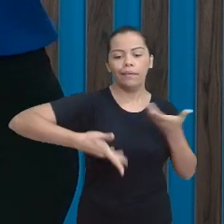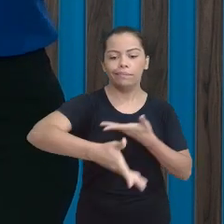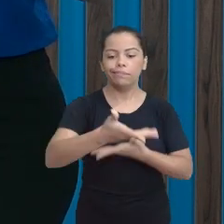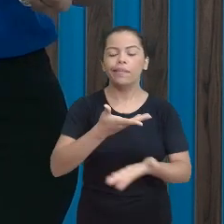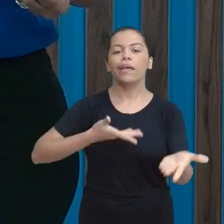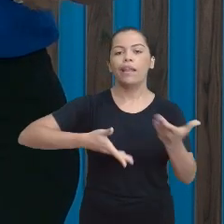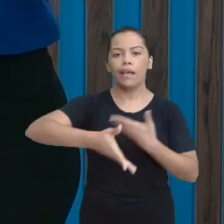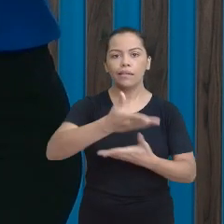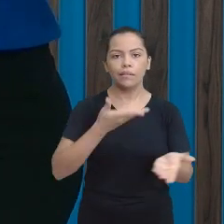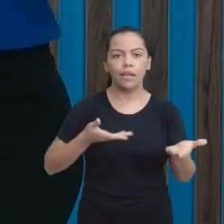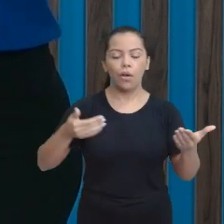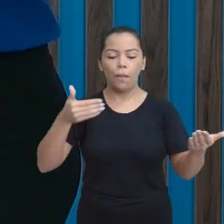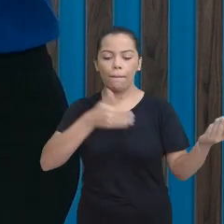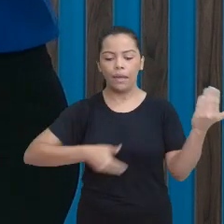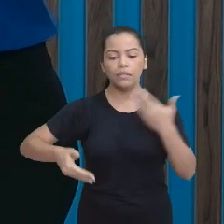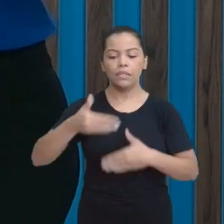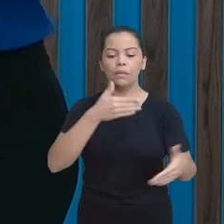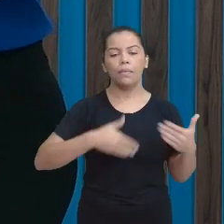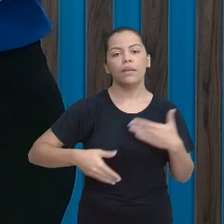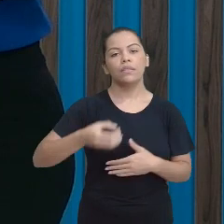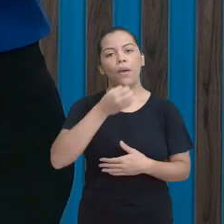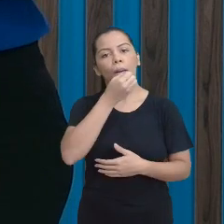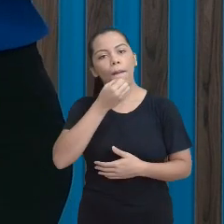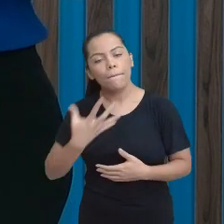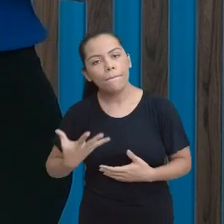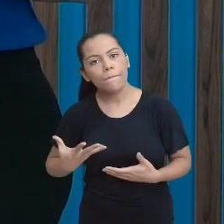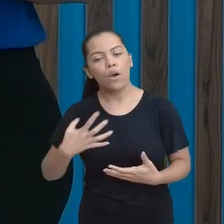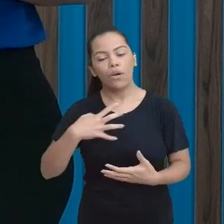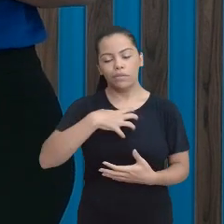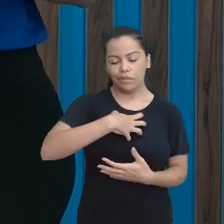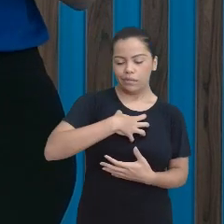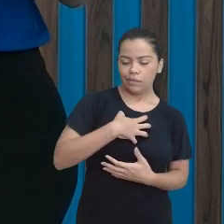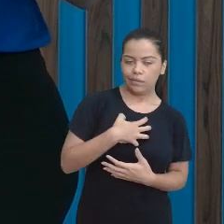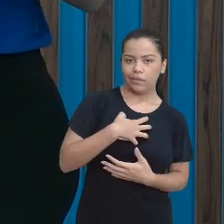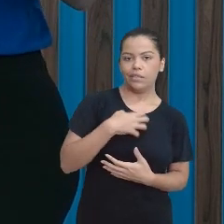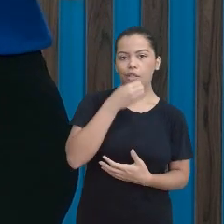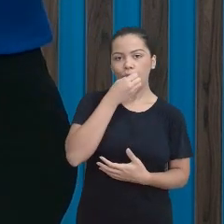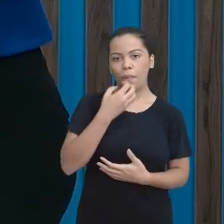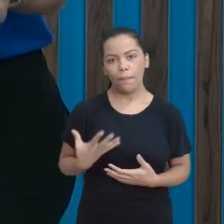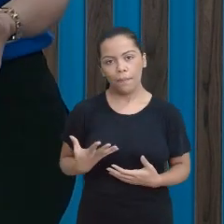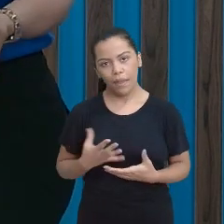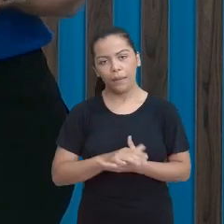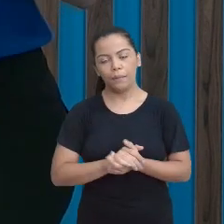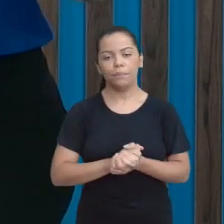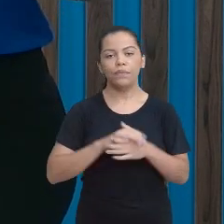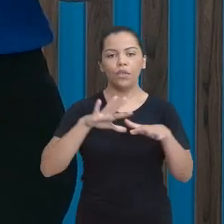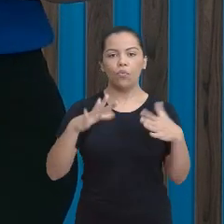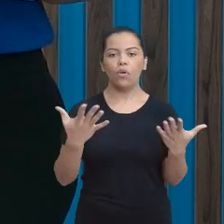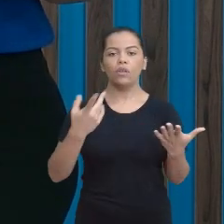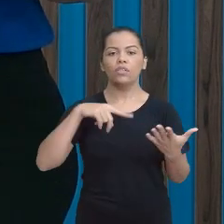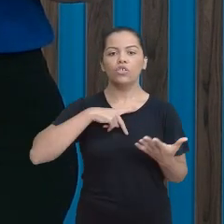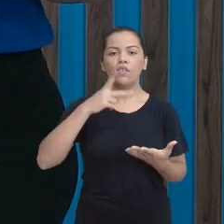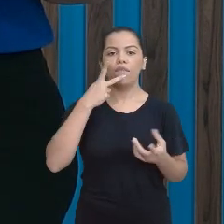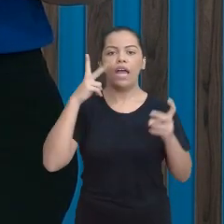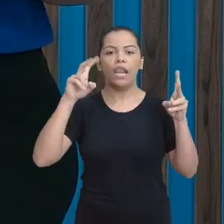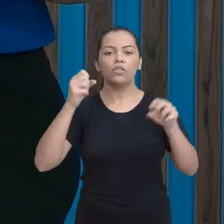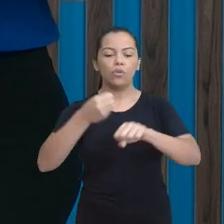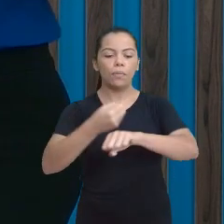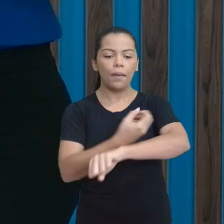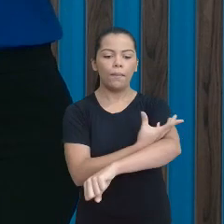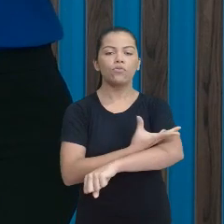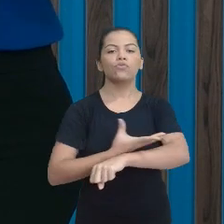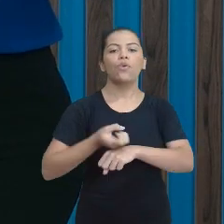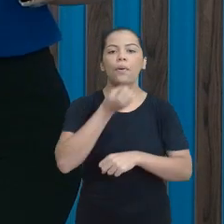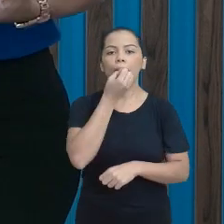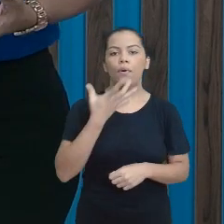no bom humor, na manutenção do foco. Quando a gente fala de externalizar no viés das emoções positivas,